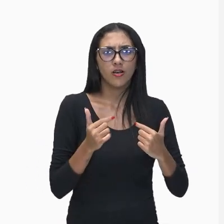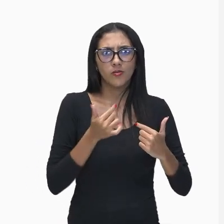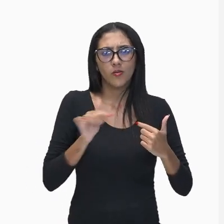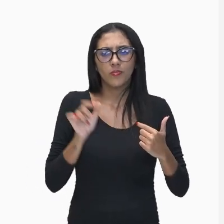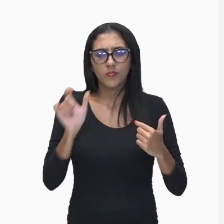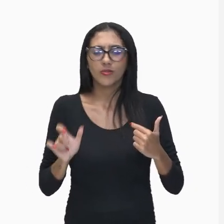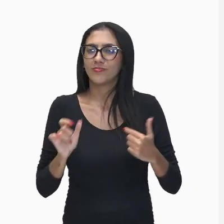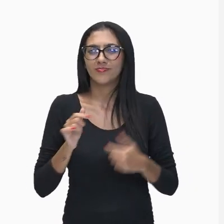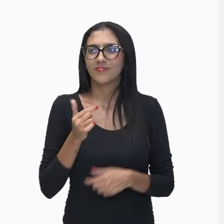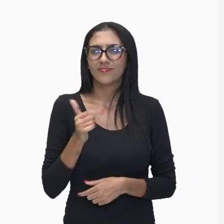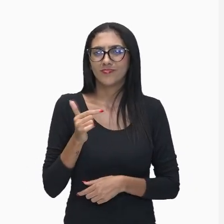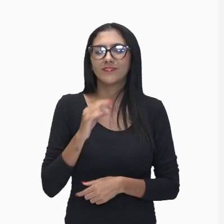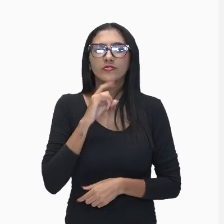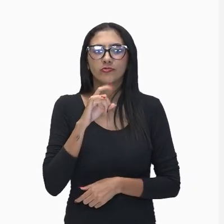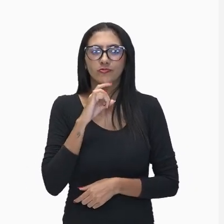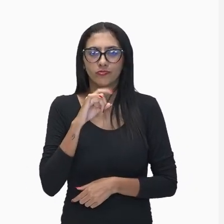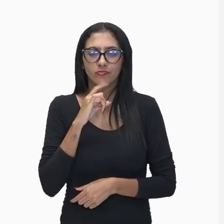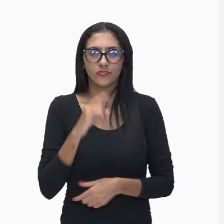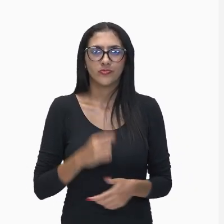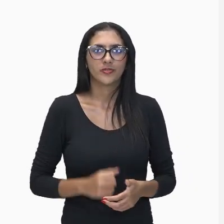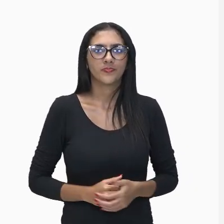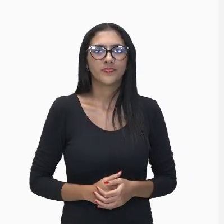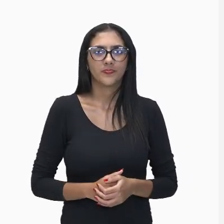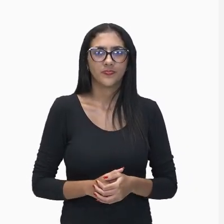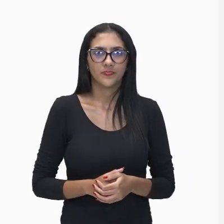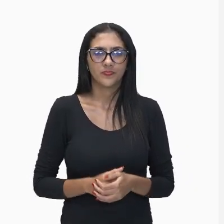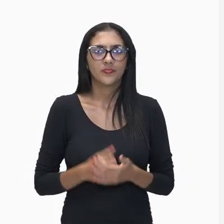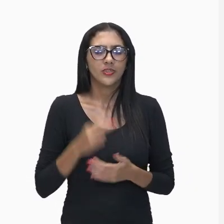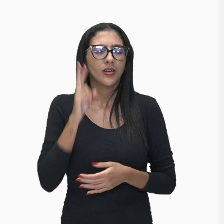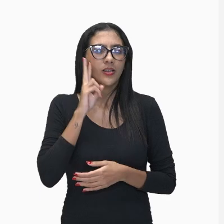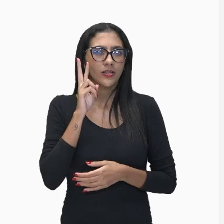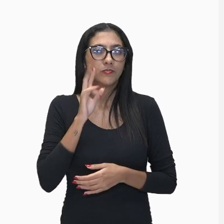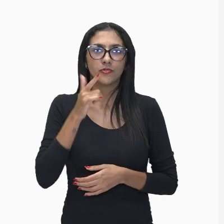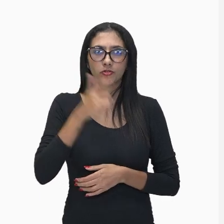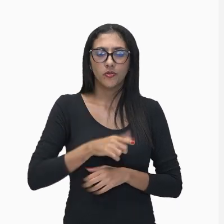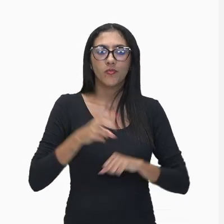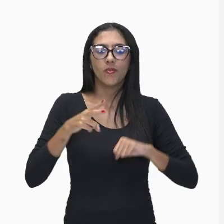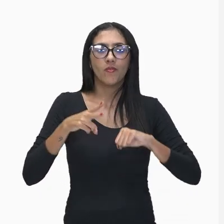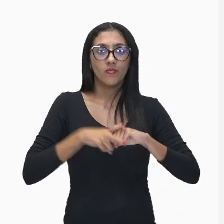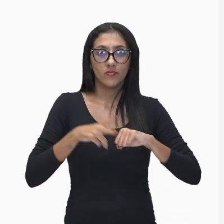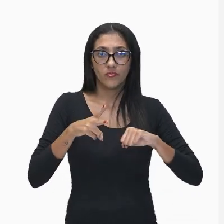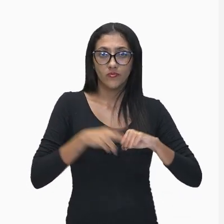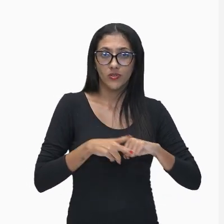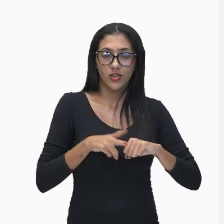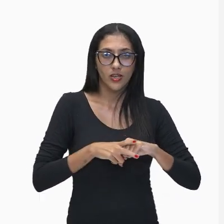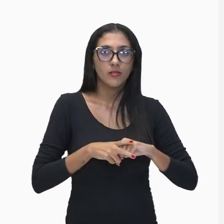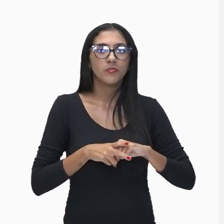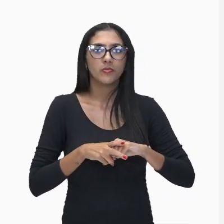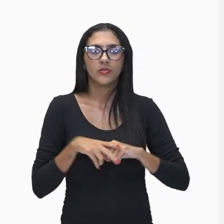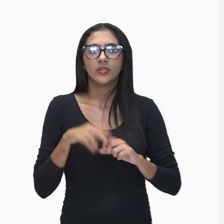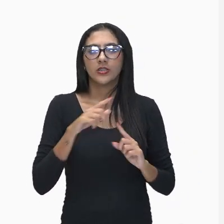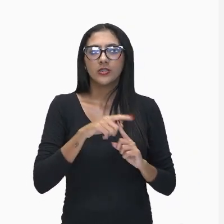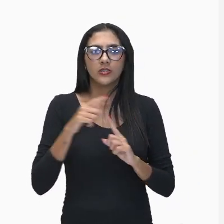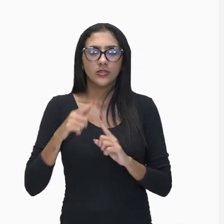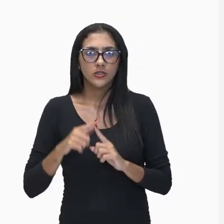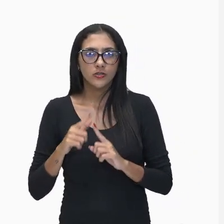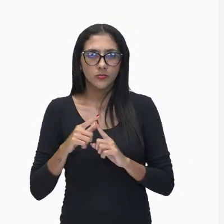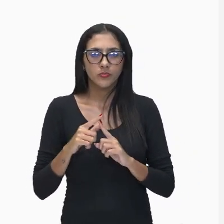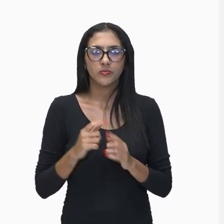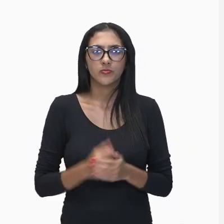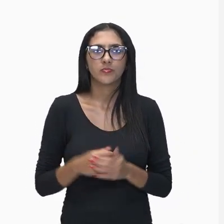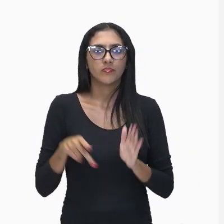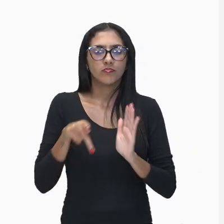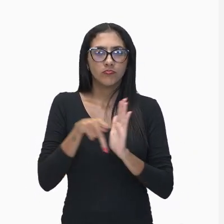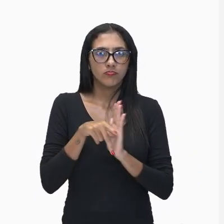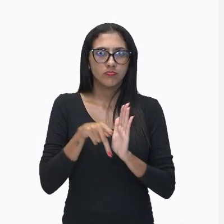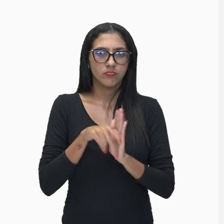impessoal e fica na terceira pessoa do singular. Verbo impessoal sempre na terceira pessoa do singular, ok? Agora, atenção